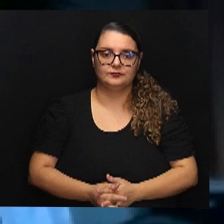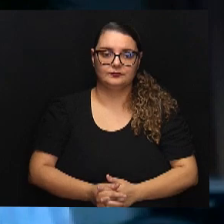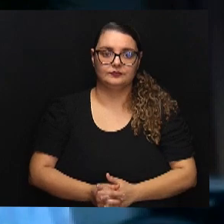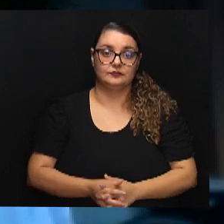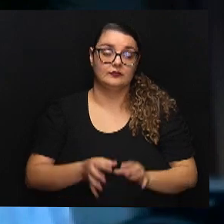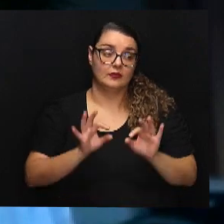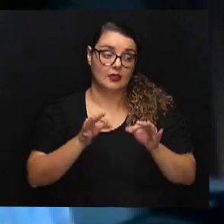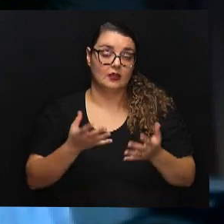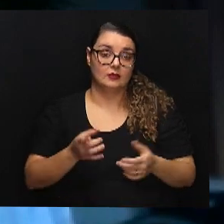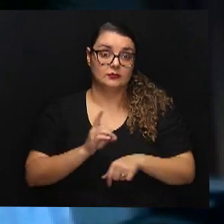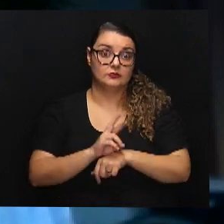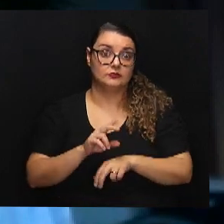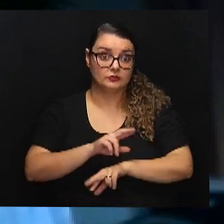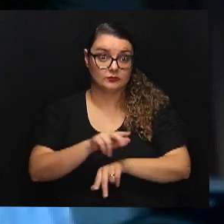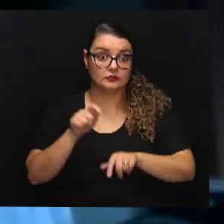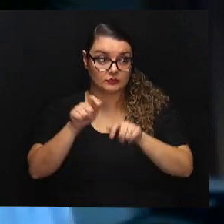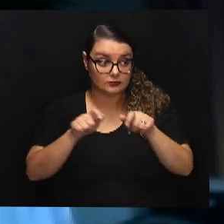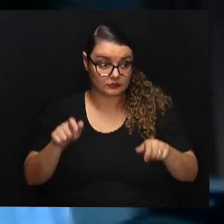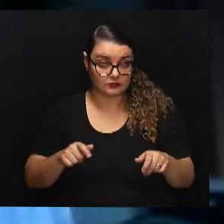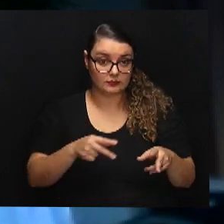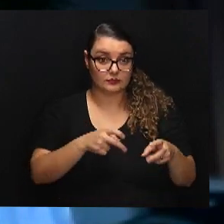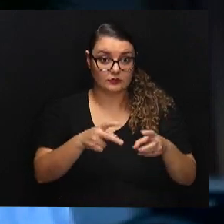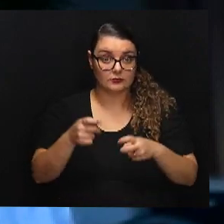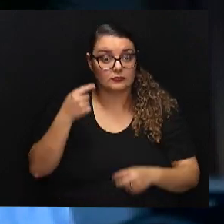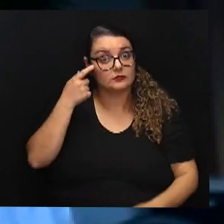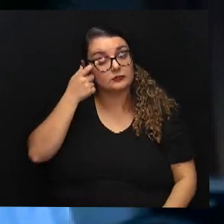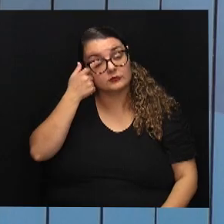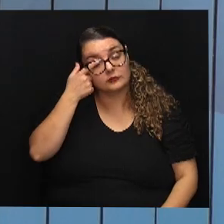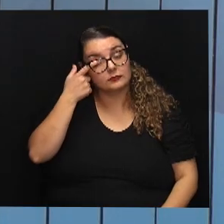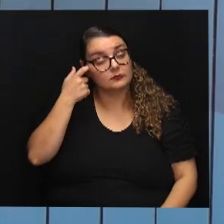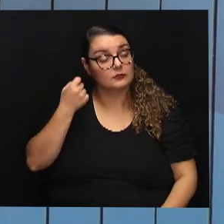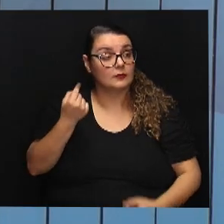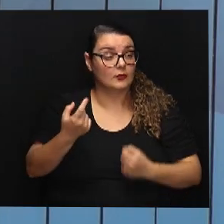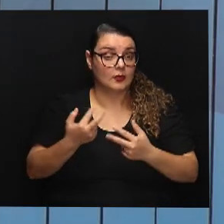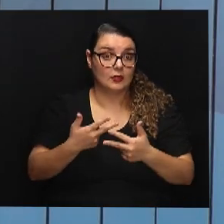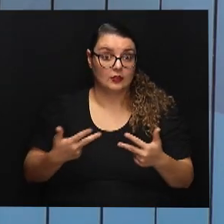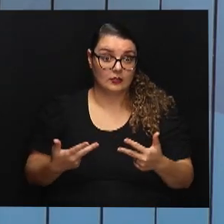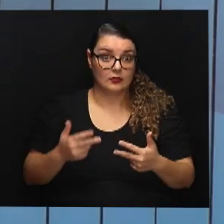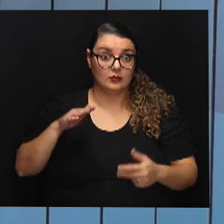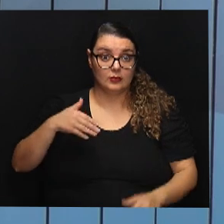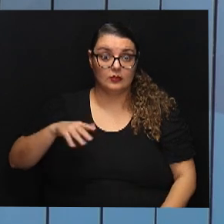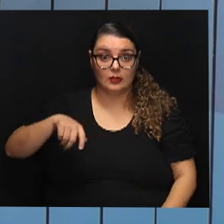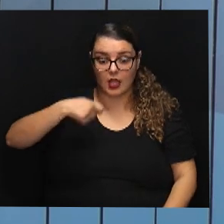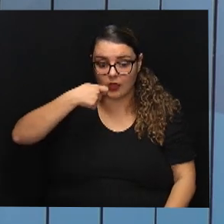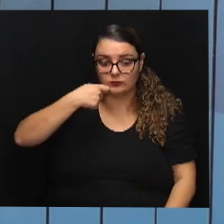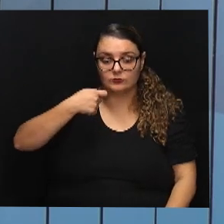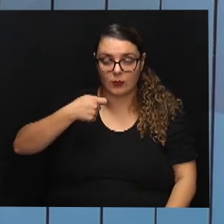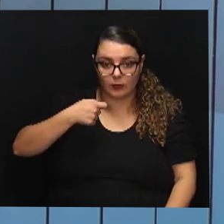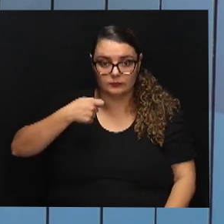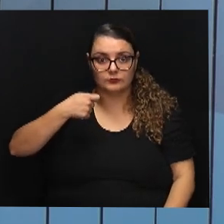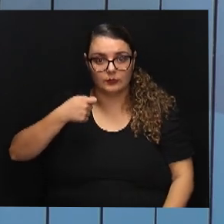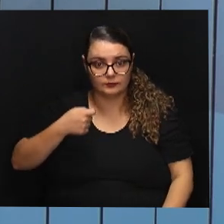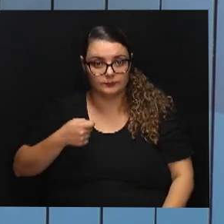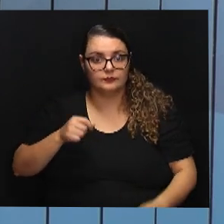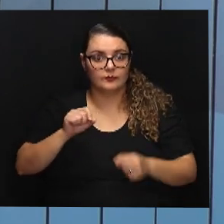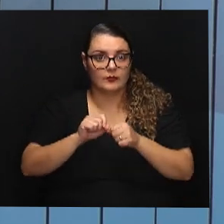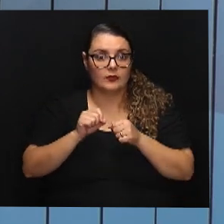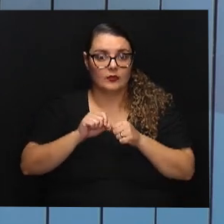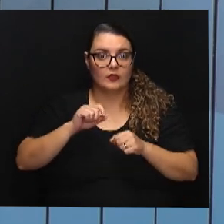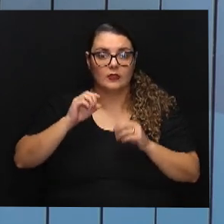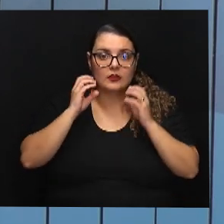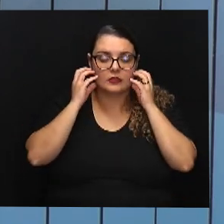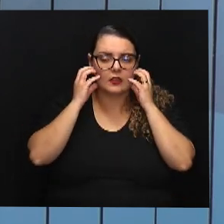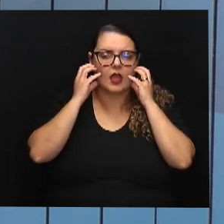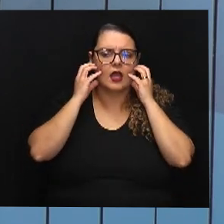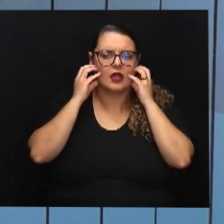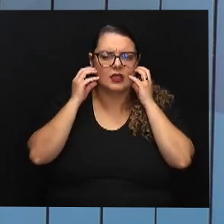comum, né, entre as pessoas. Exatamente, doutora. Muitas pessoas percebem até que tem alguma coisa errada quando